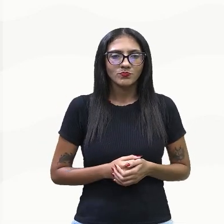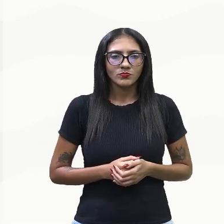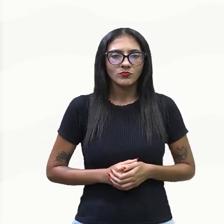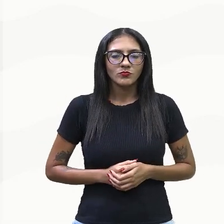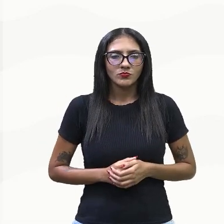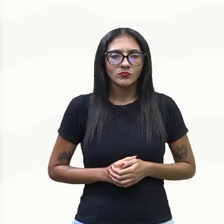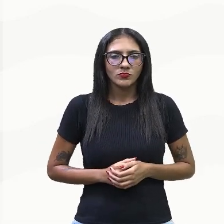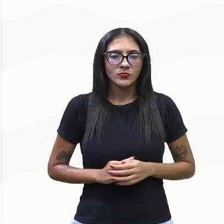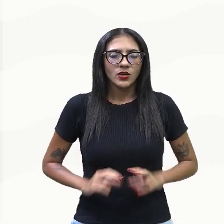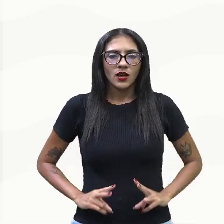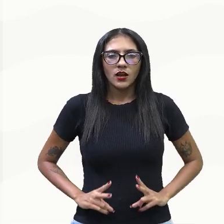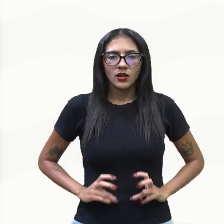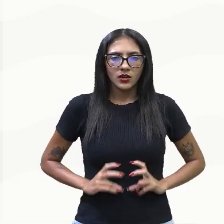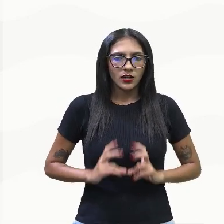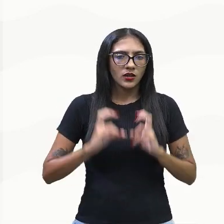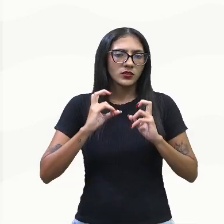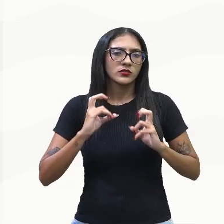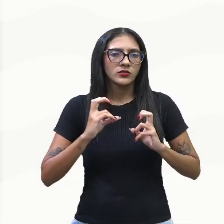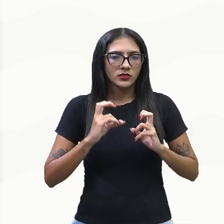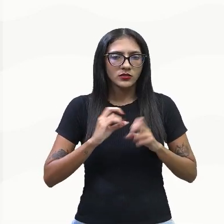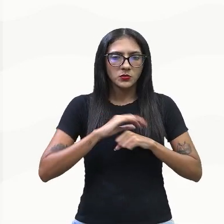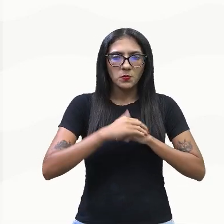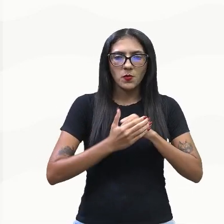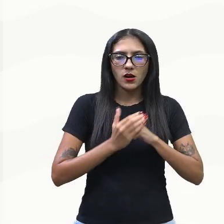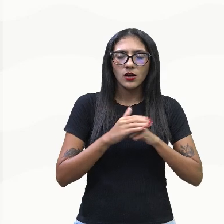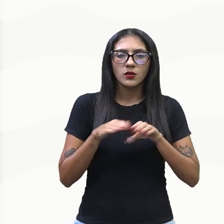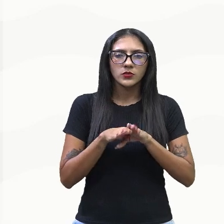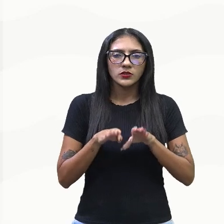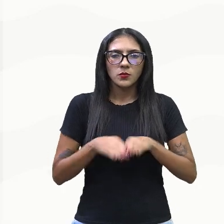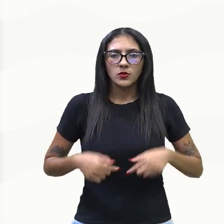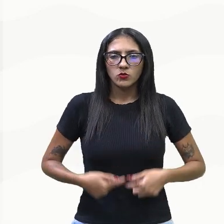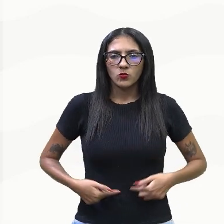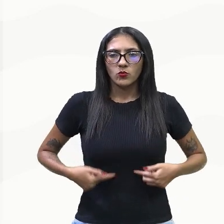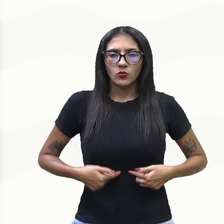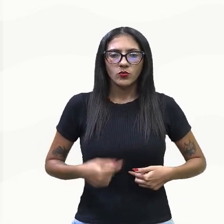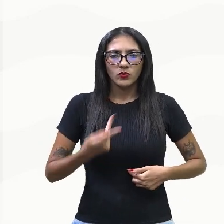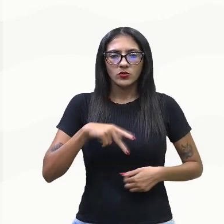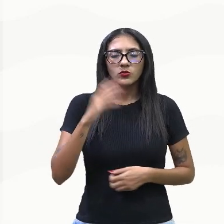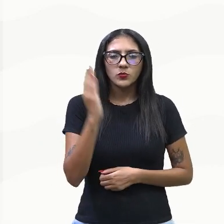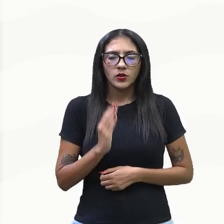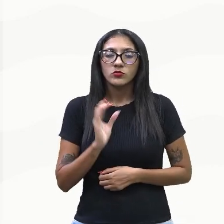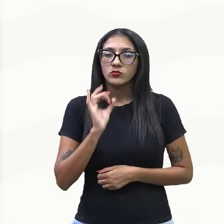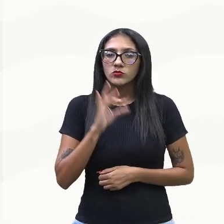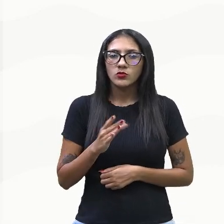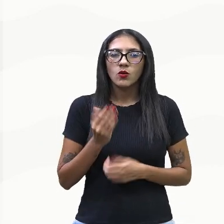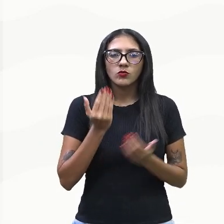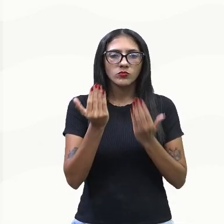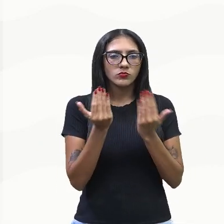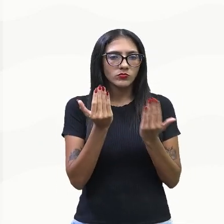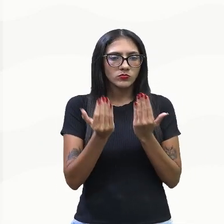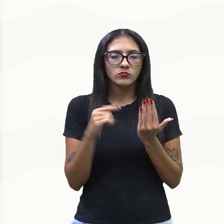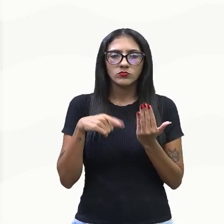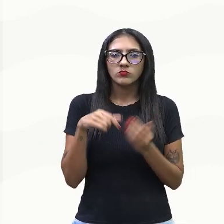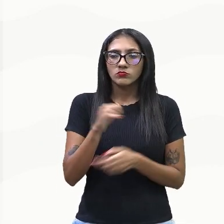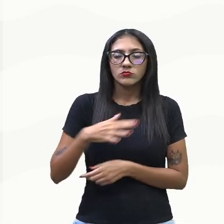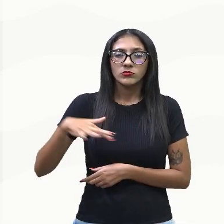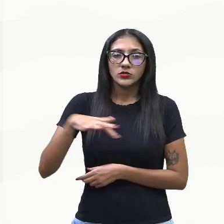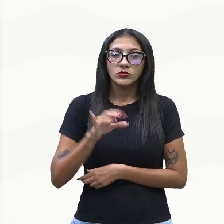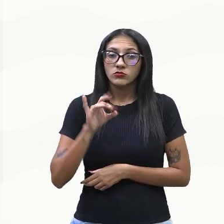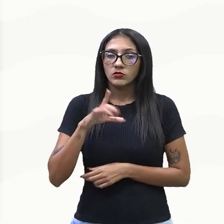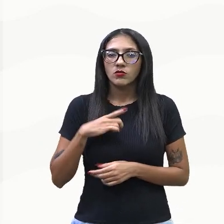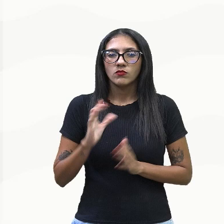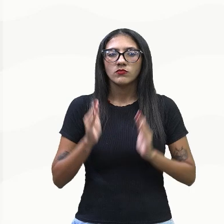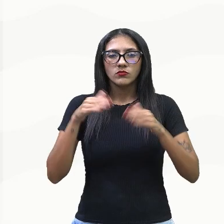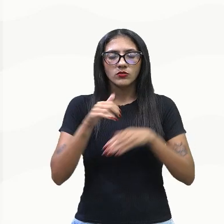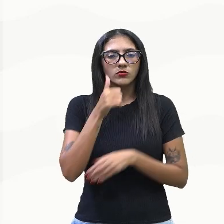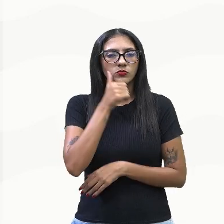mama e colo de útero no Brasil. Certo? Aí aqui está relacionado só mulher, claro. O universo dessa pesquisa foi só mulher, porque é